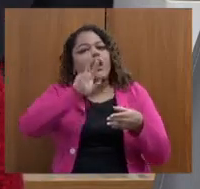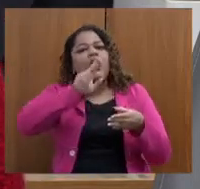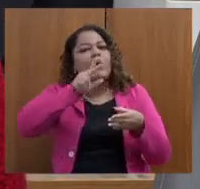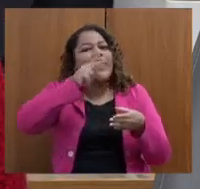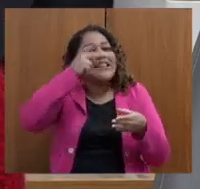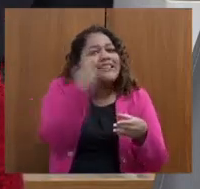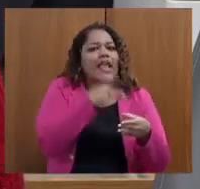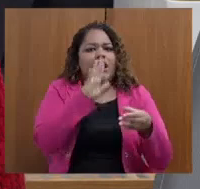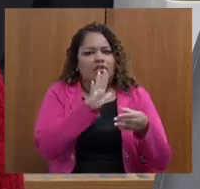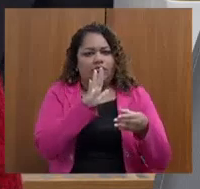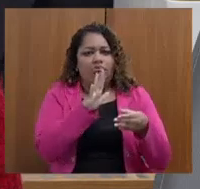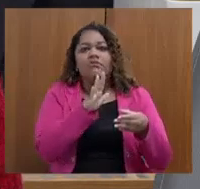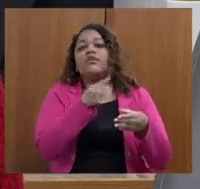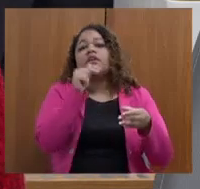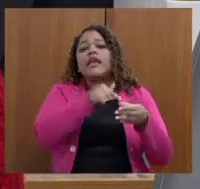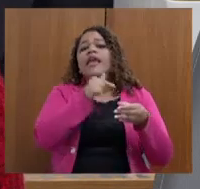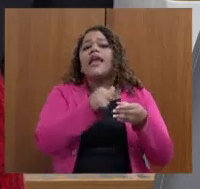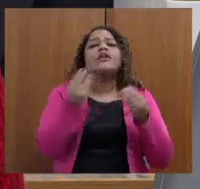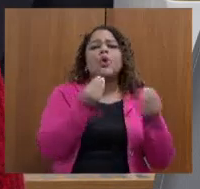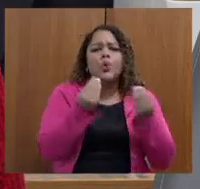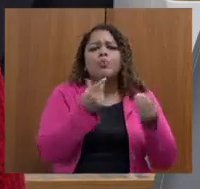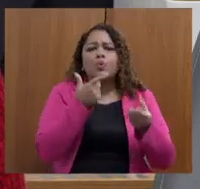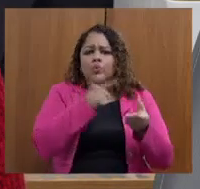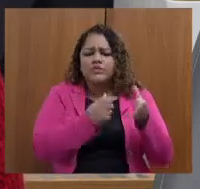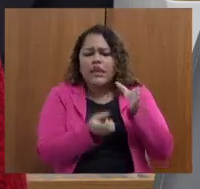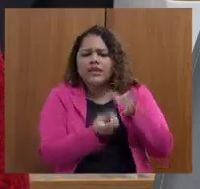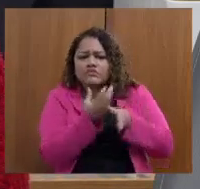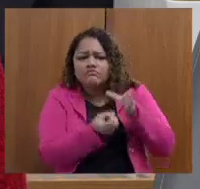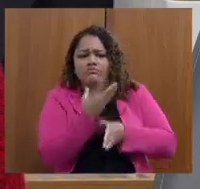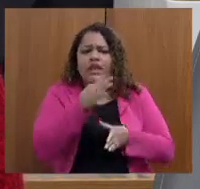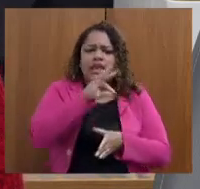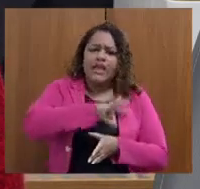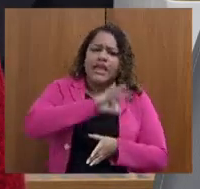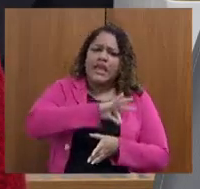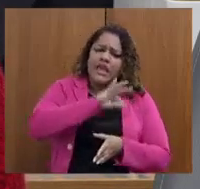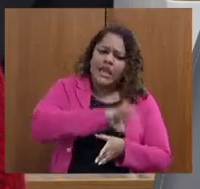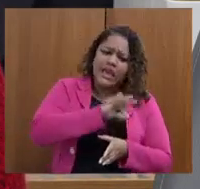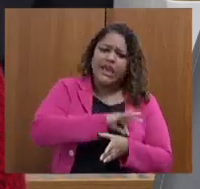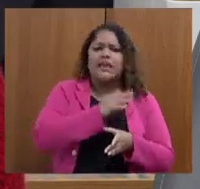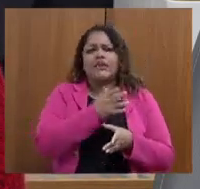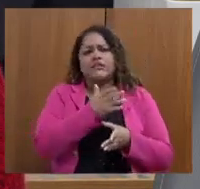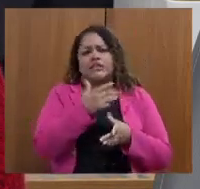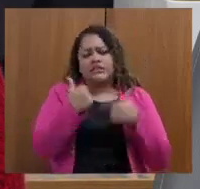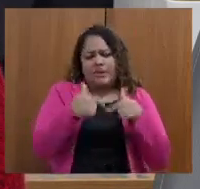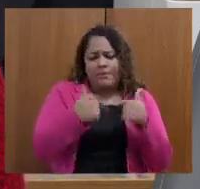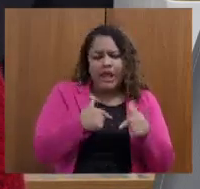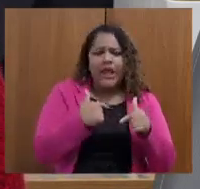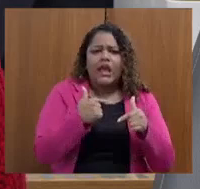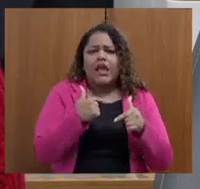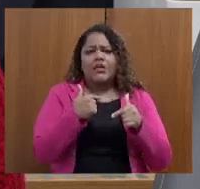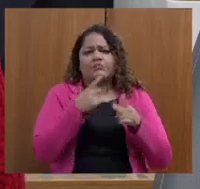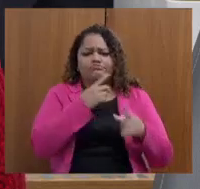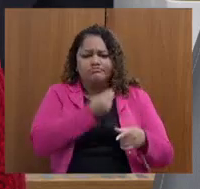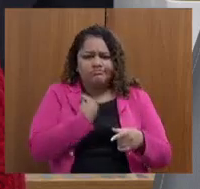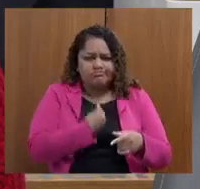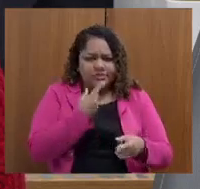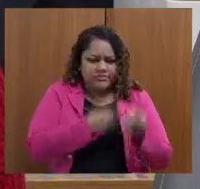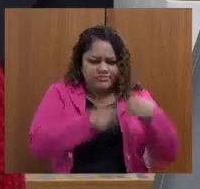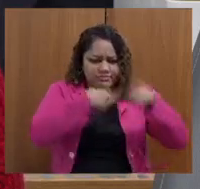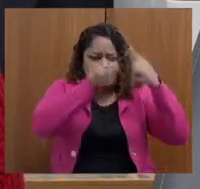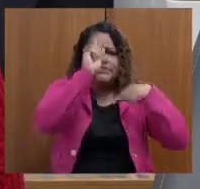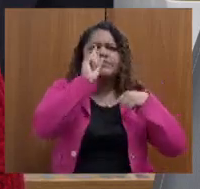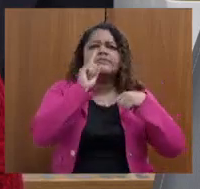já tá gerando emprego renda prosperidade aí eu vou para minha segunda pergunta centenas de empregos gerados avançando